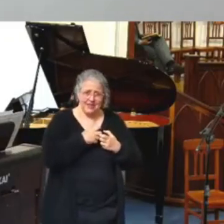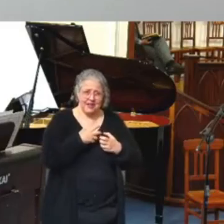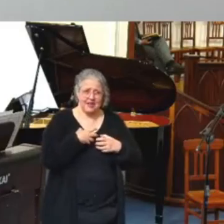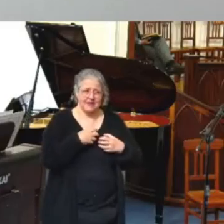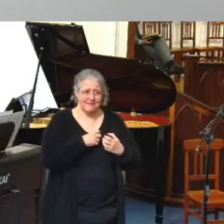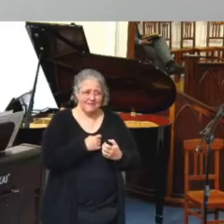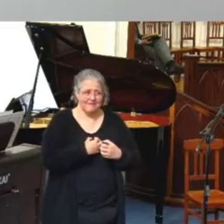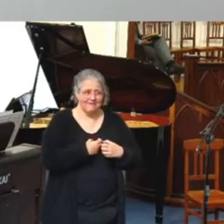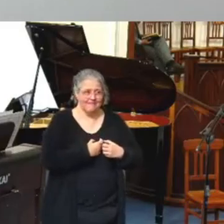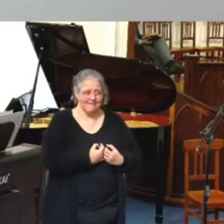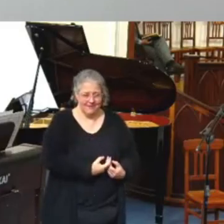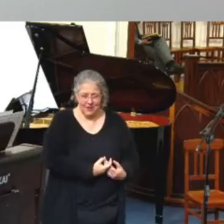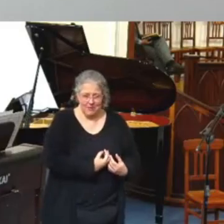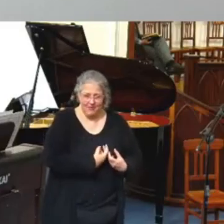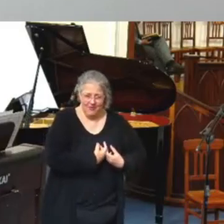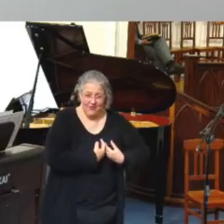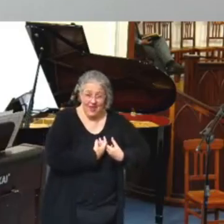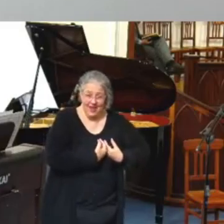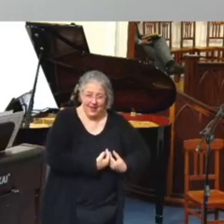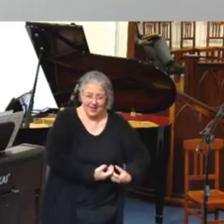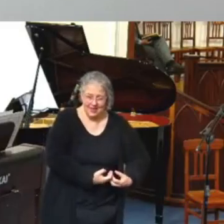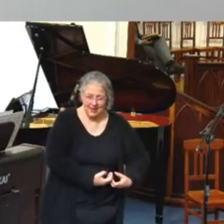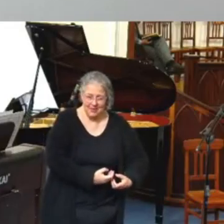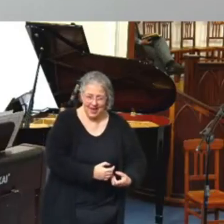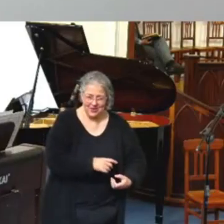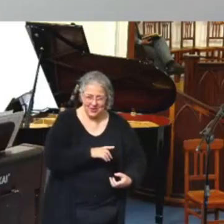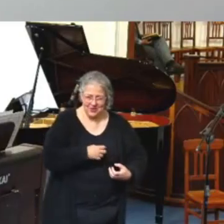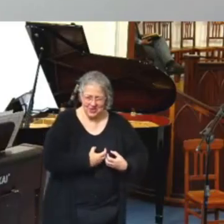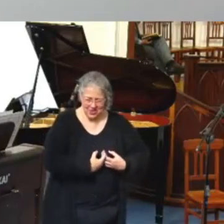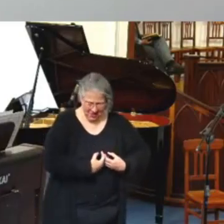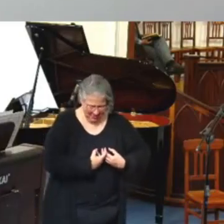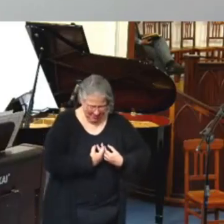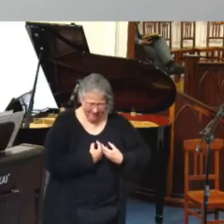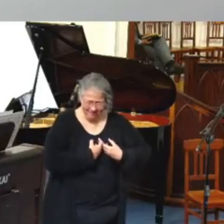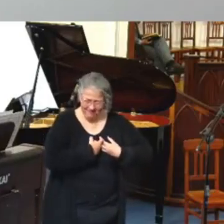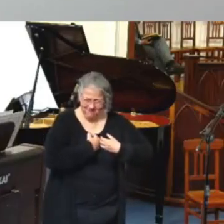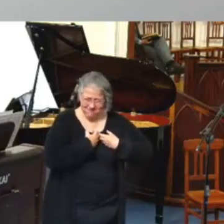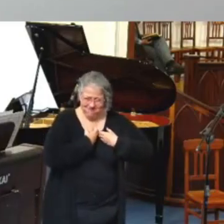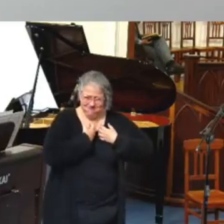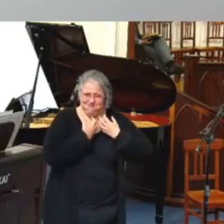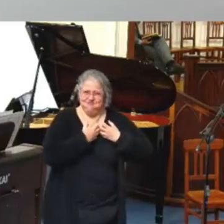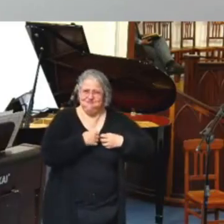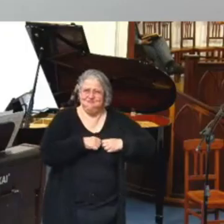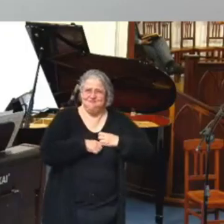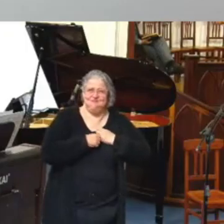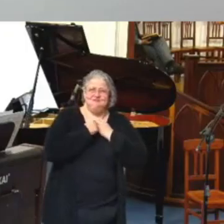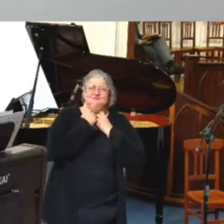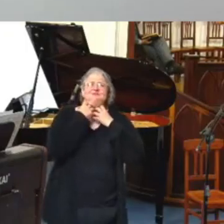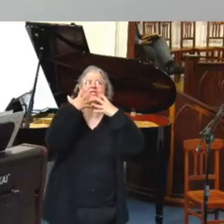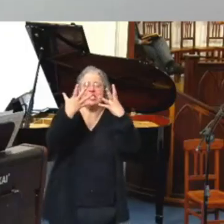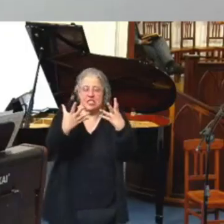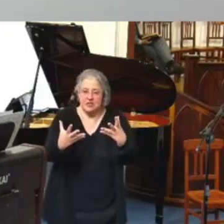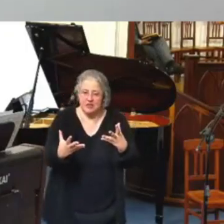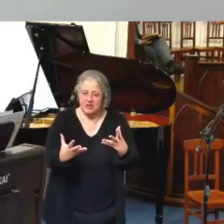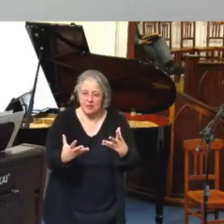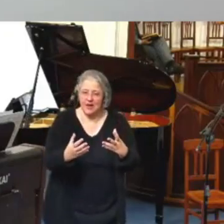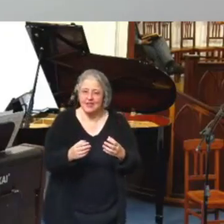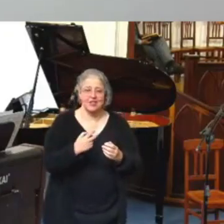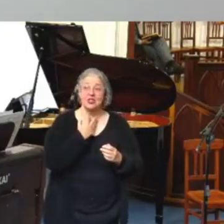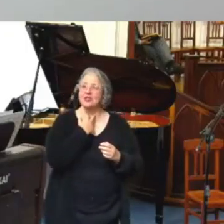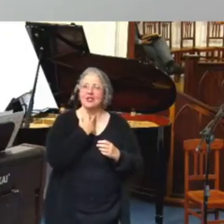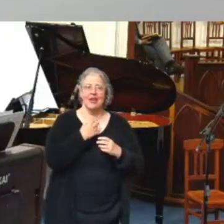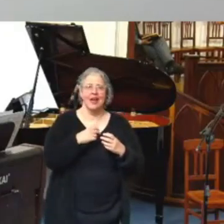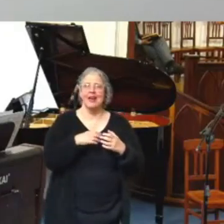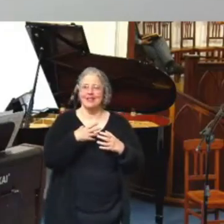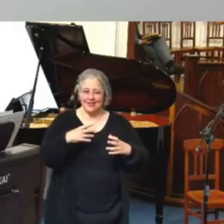emoções. Davi estava do mesmo jeito, e muitas vezes nós também estamos assim. Quando estamos sofrendo, nós não